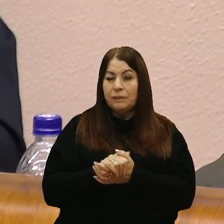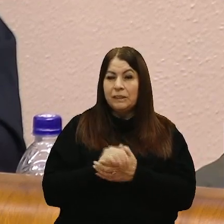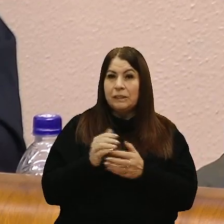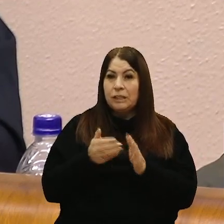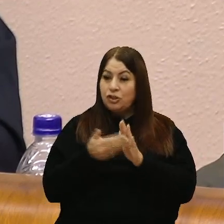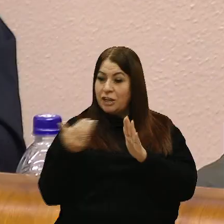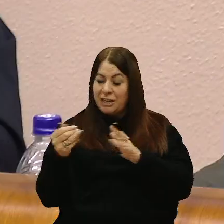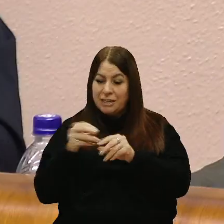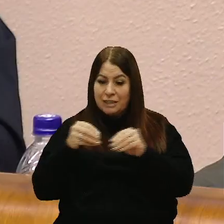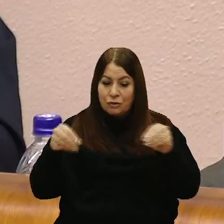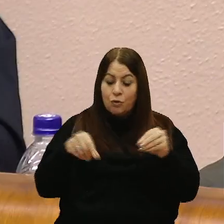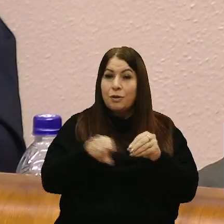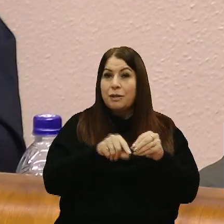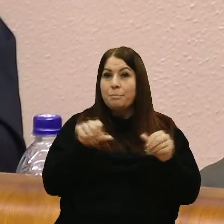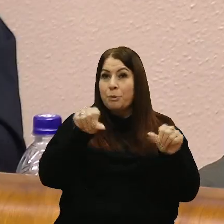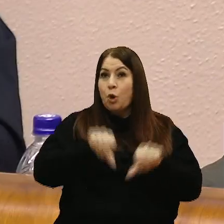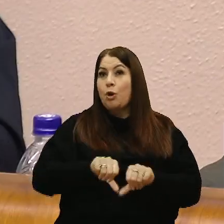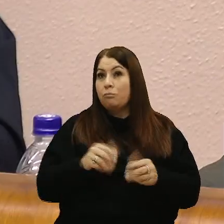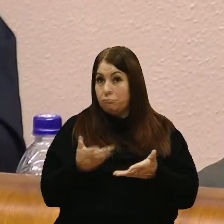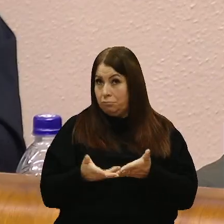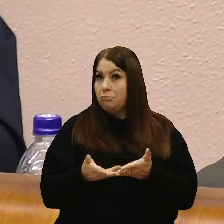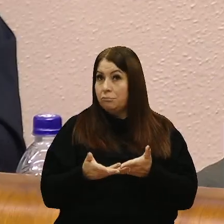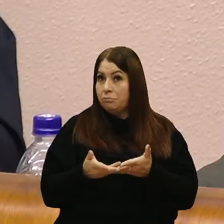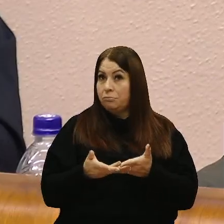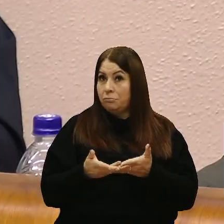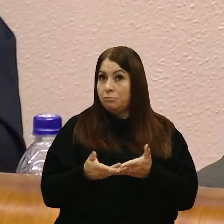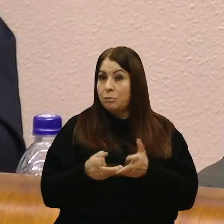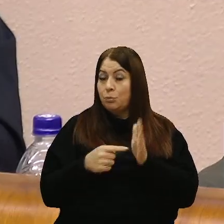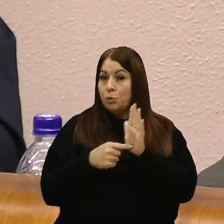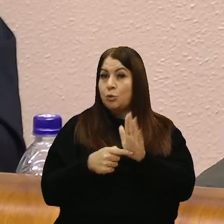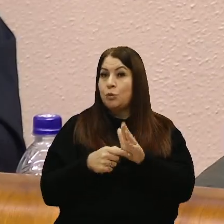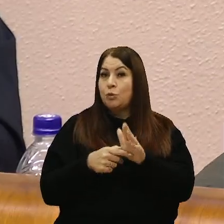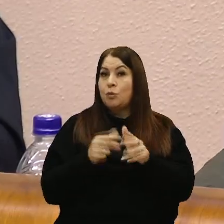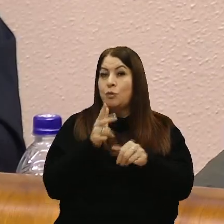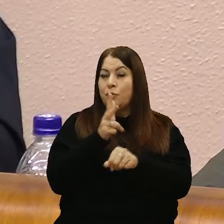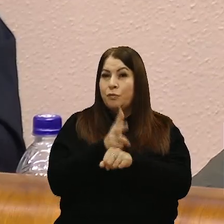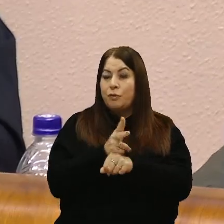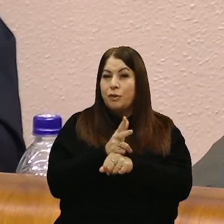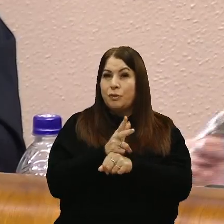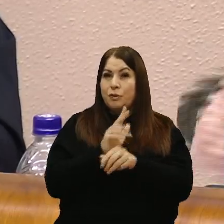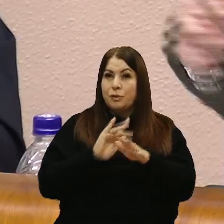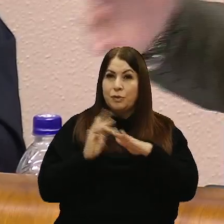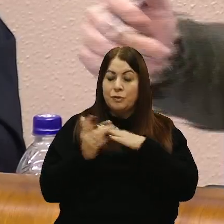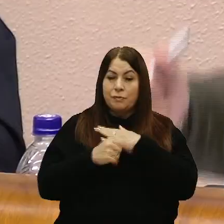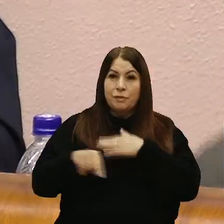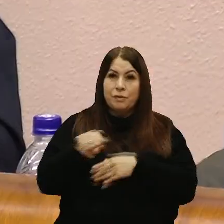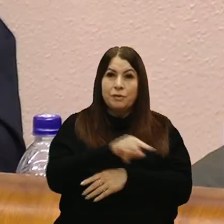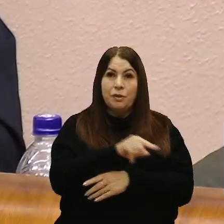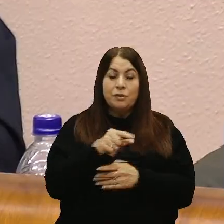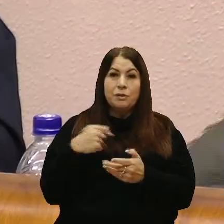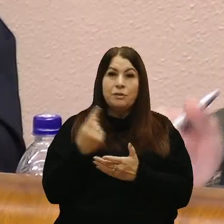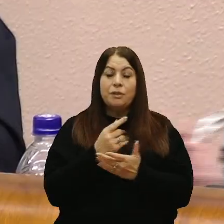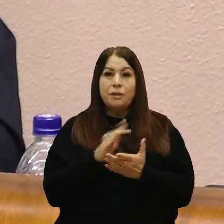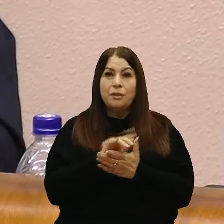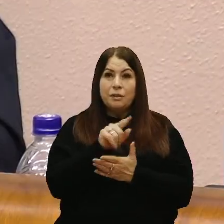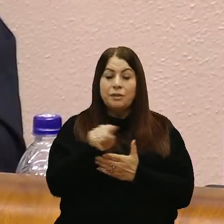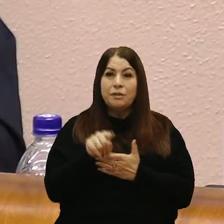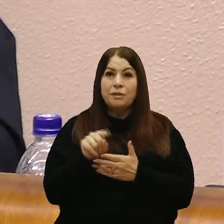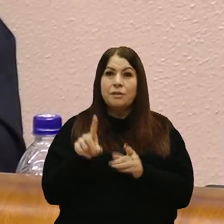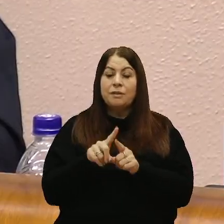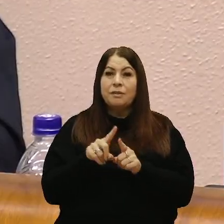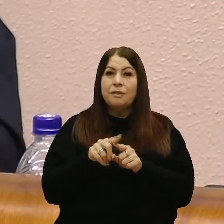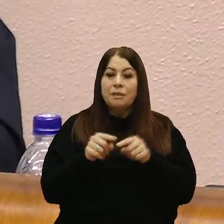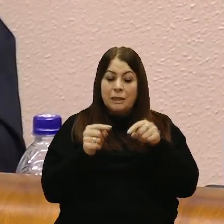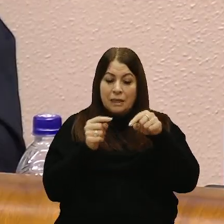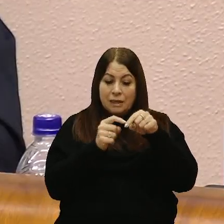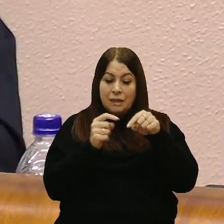piorou. Inclusive circulou vídeos nas redes sociais dizendo que no meio do Guaíba batia na canela a